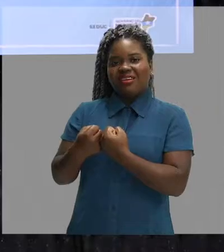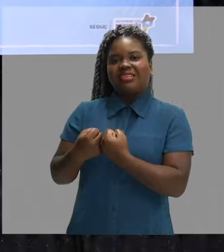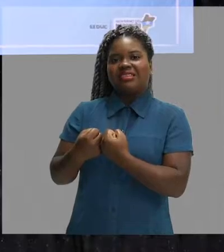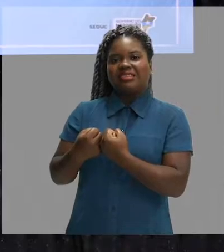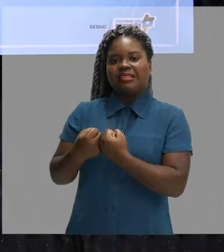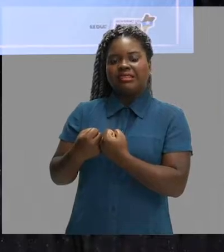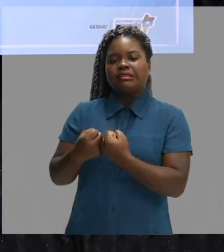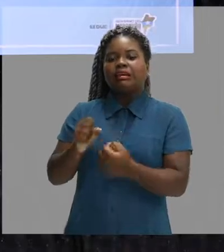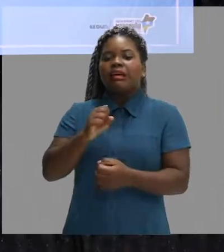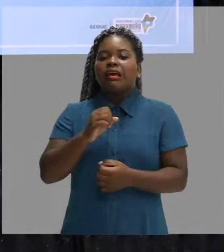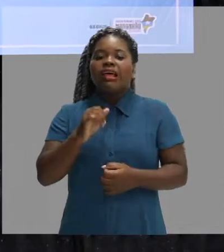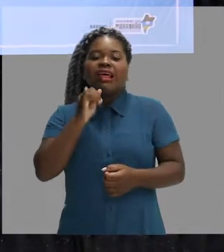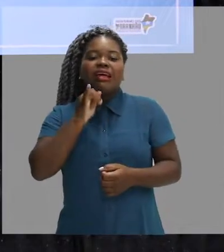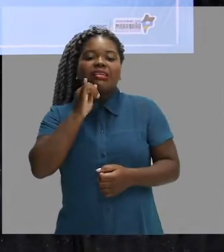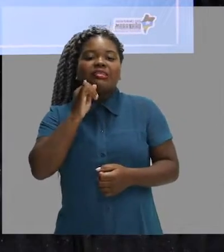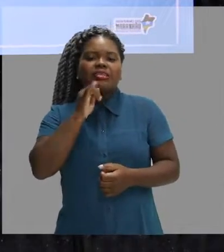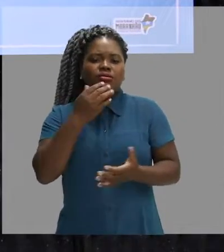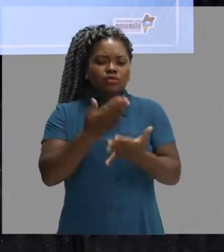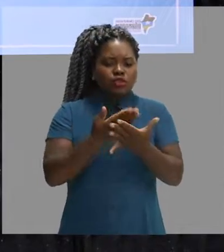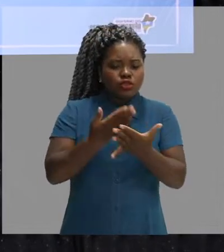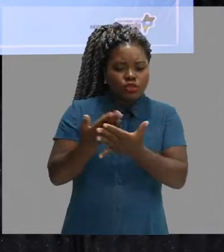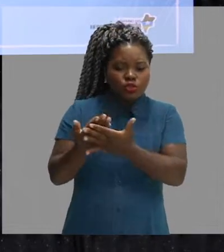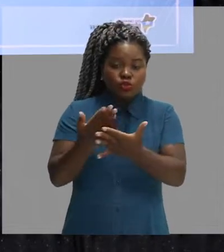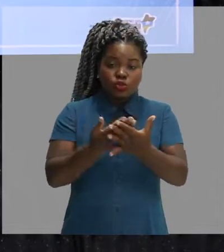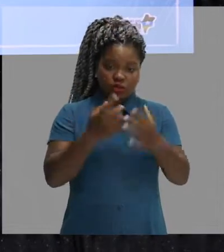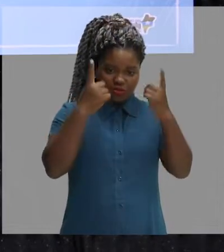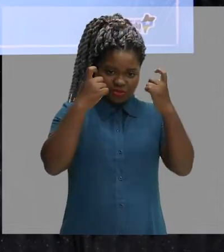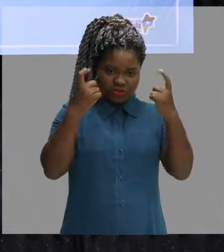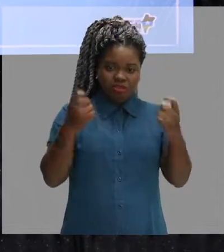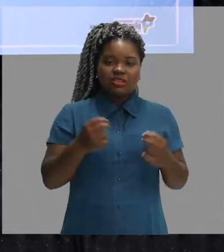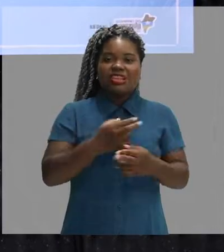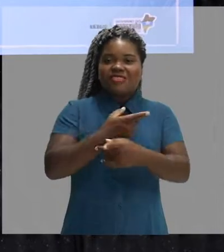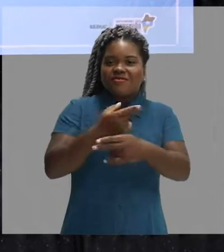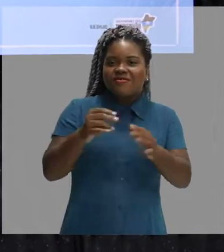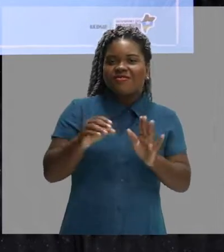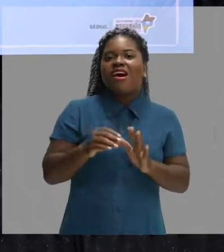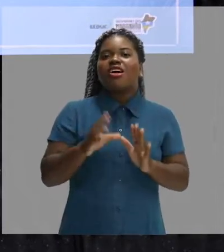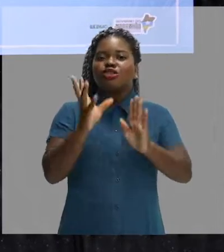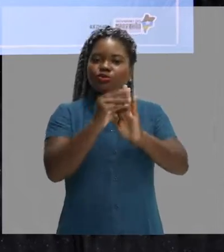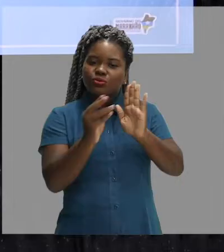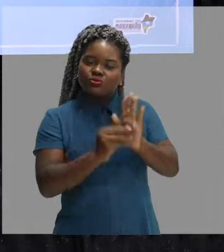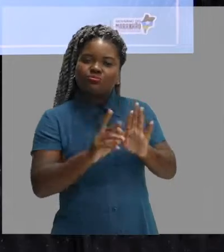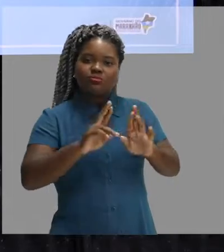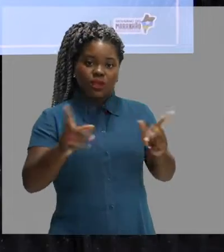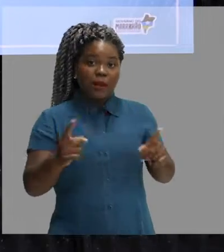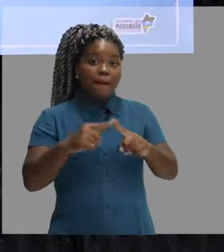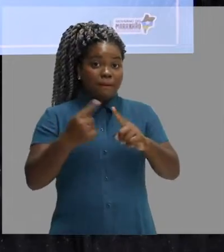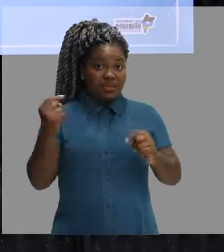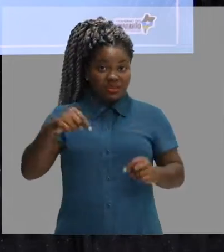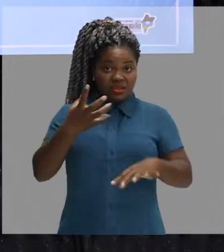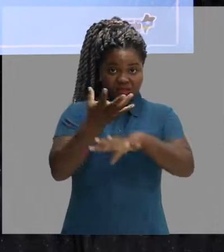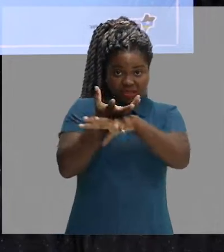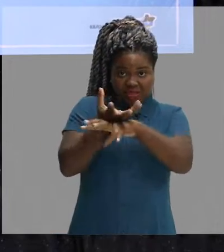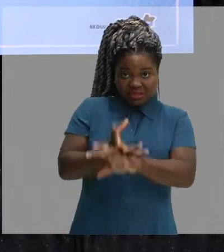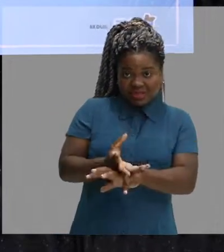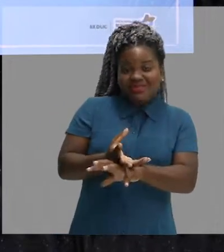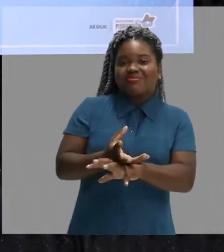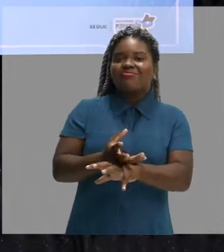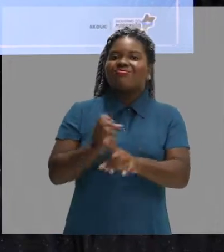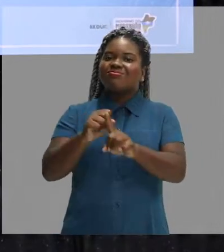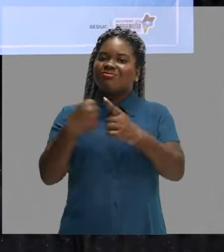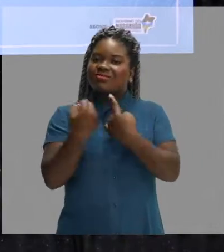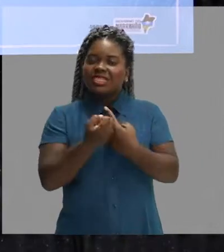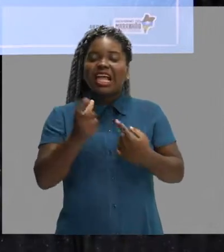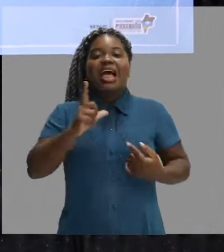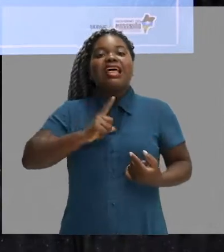estuda a violência em vários conteúdos diferentes, mas quando a gente estuda em sociologia, existem conteúdos que